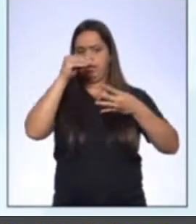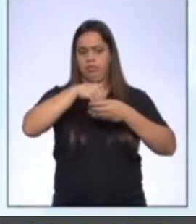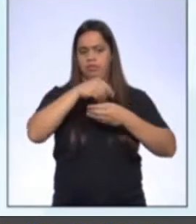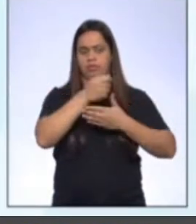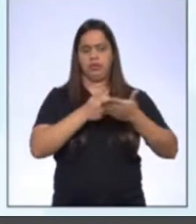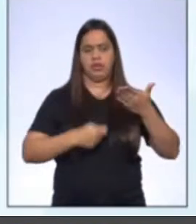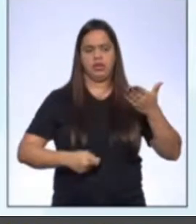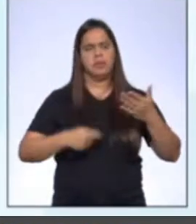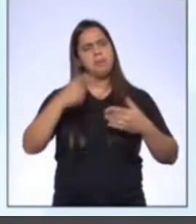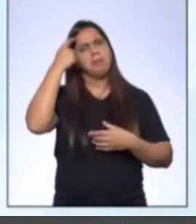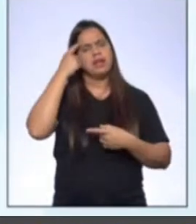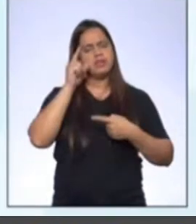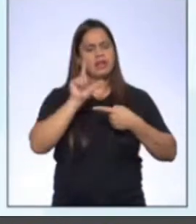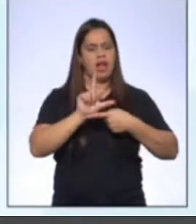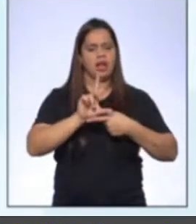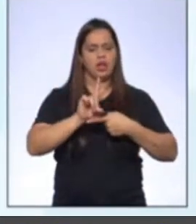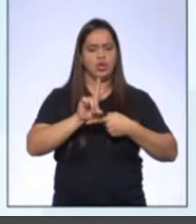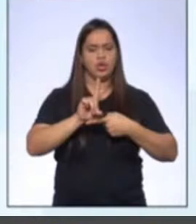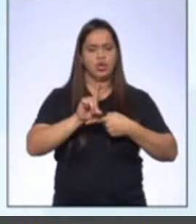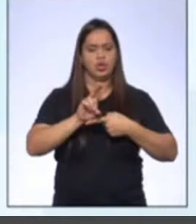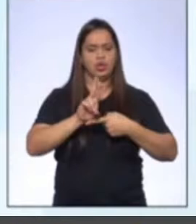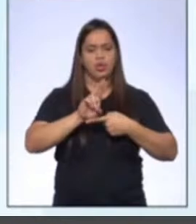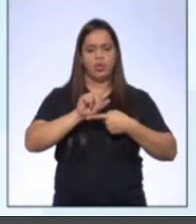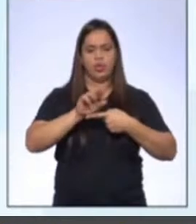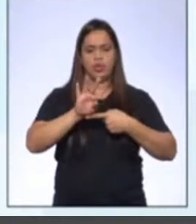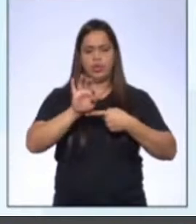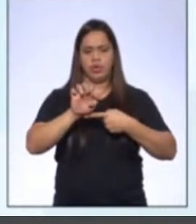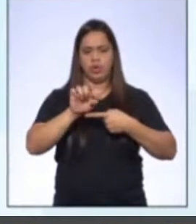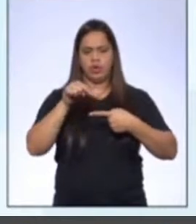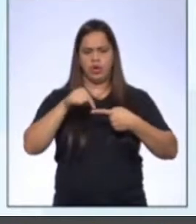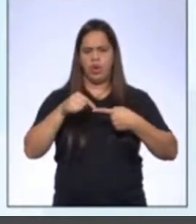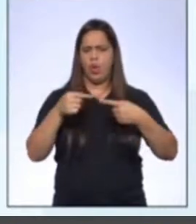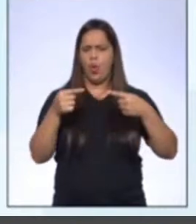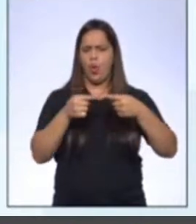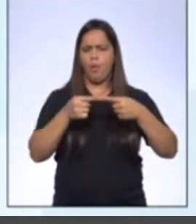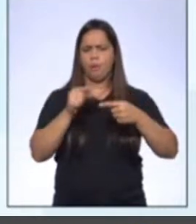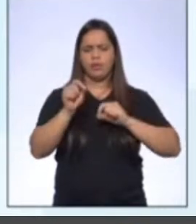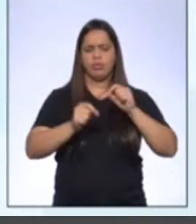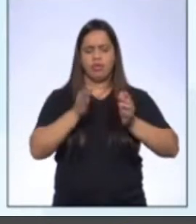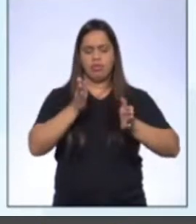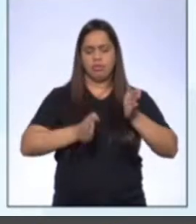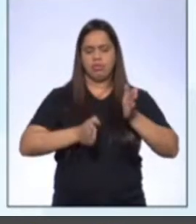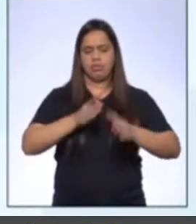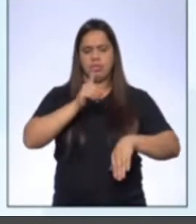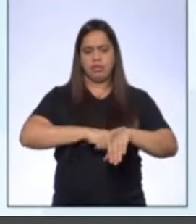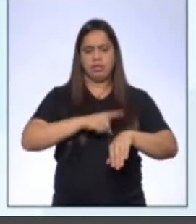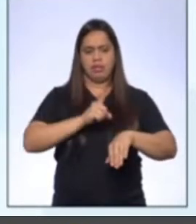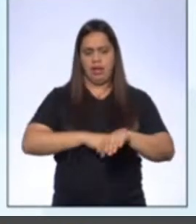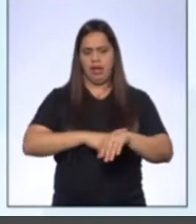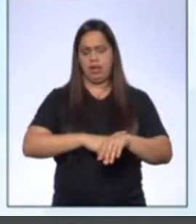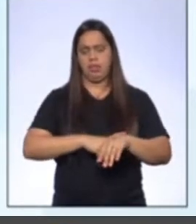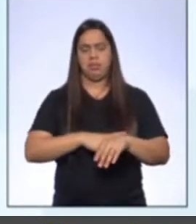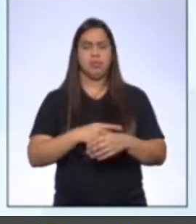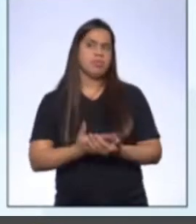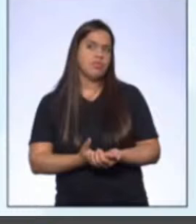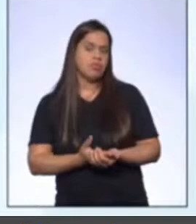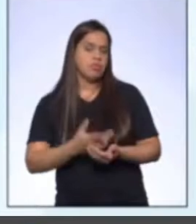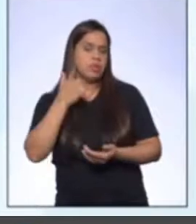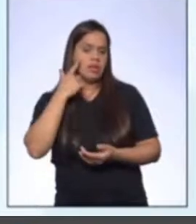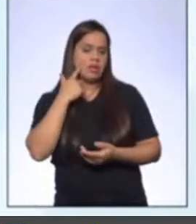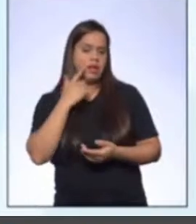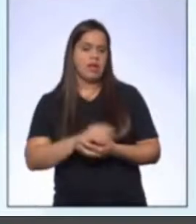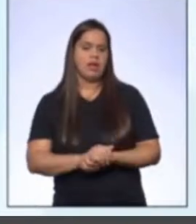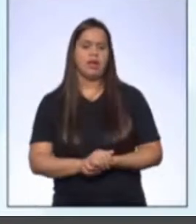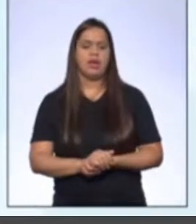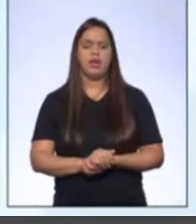durante, durante tem relação com o tempo, né? Se a gente marcar aí com medidas, só para